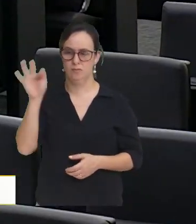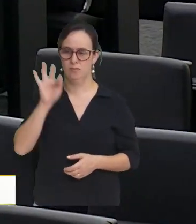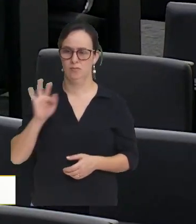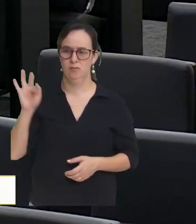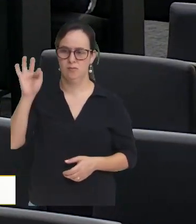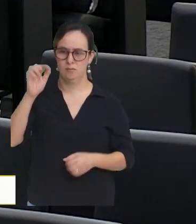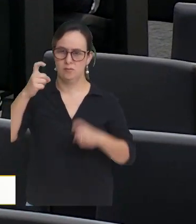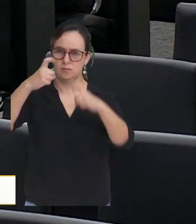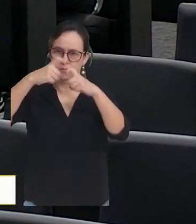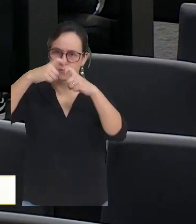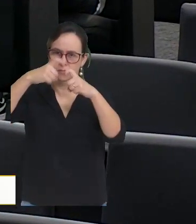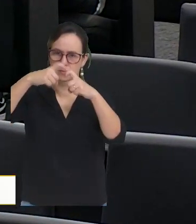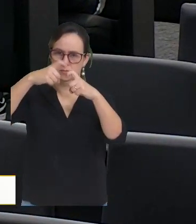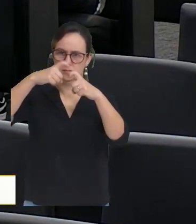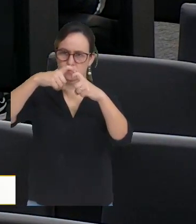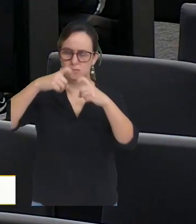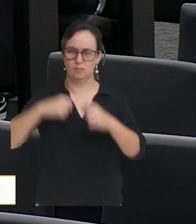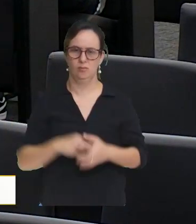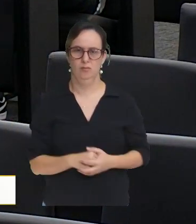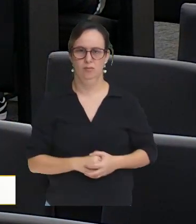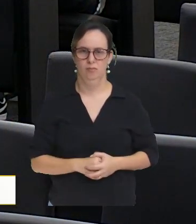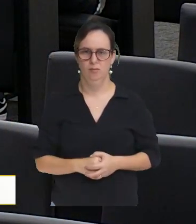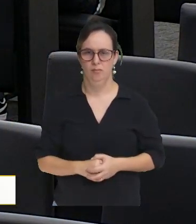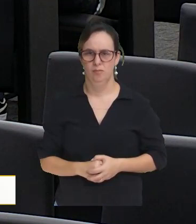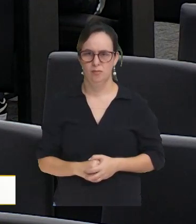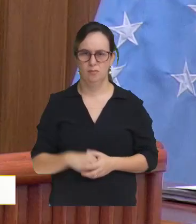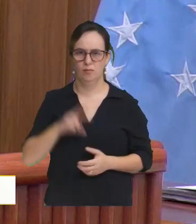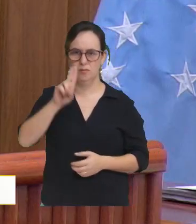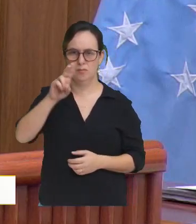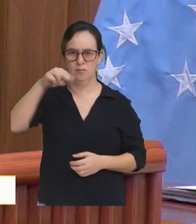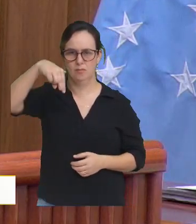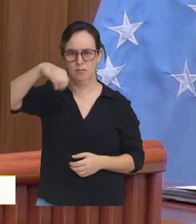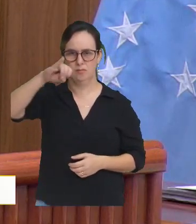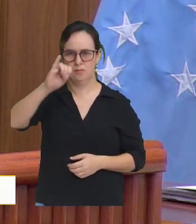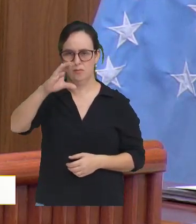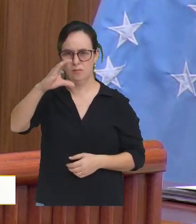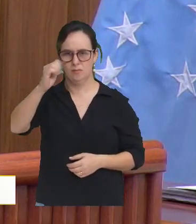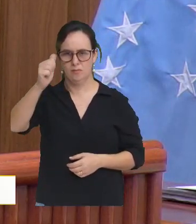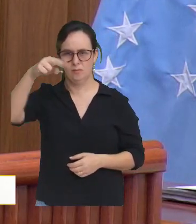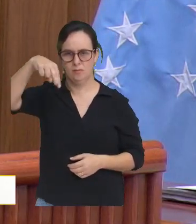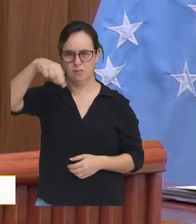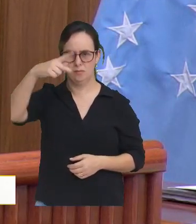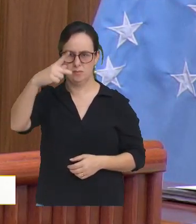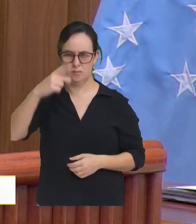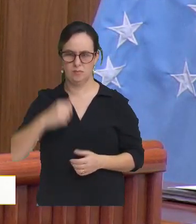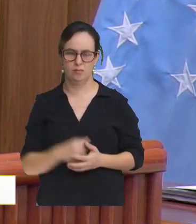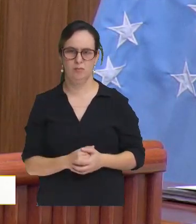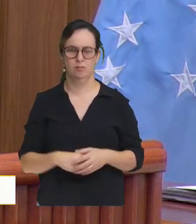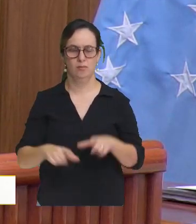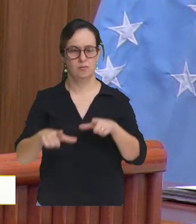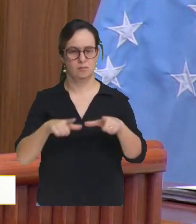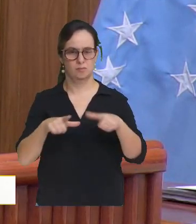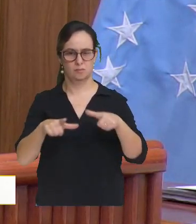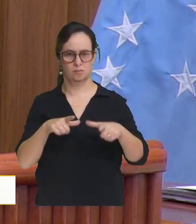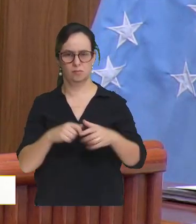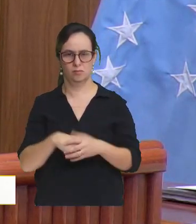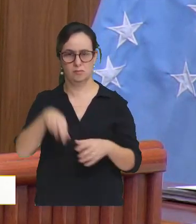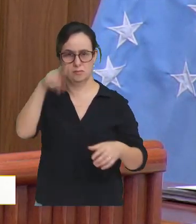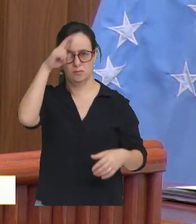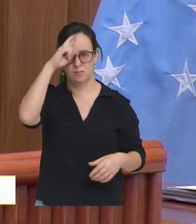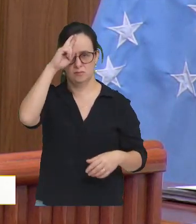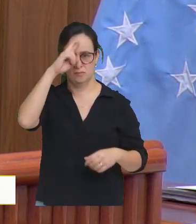Universidade Estadual de Campinas, Unicamp, e atuou como tenente médico